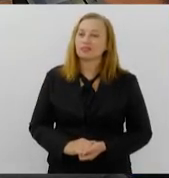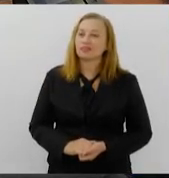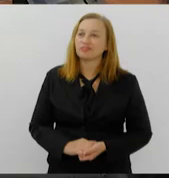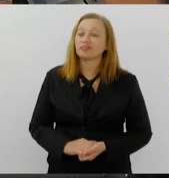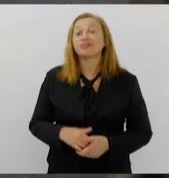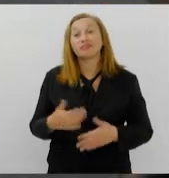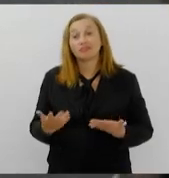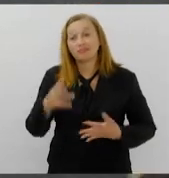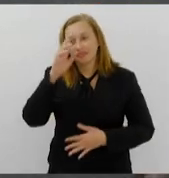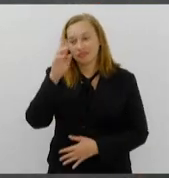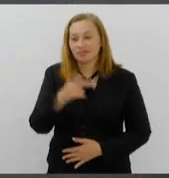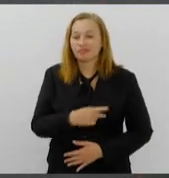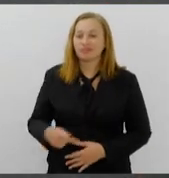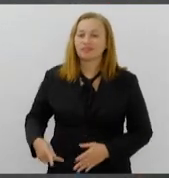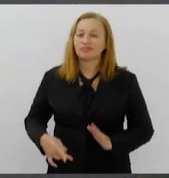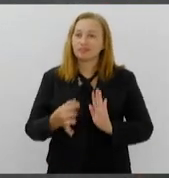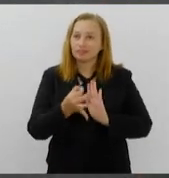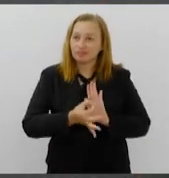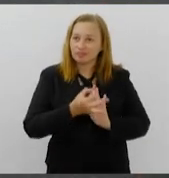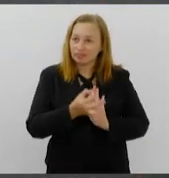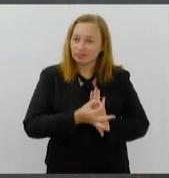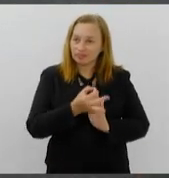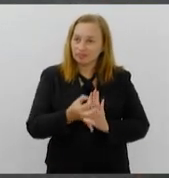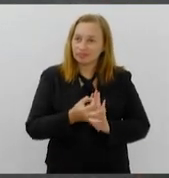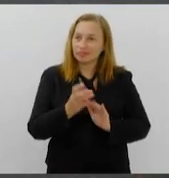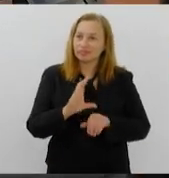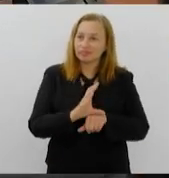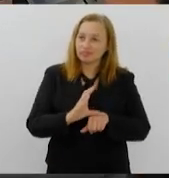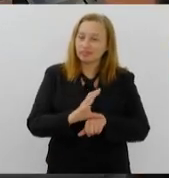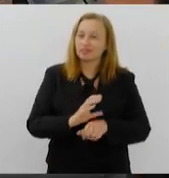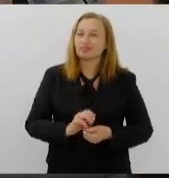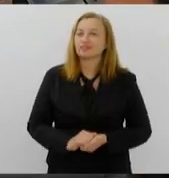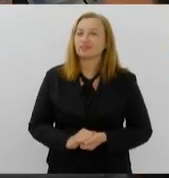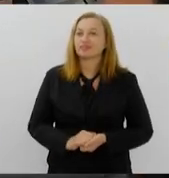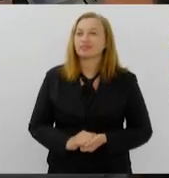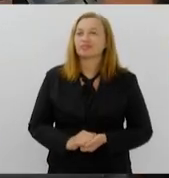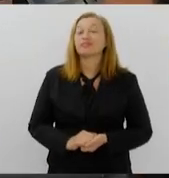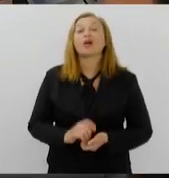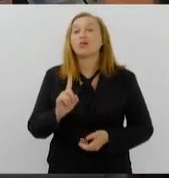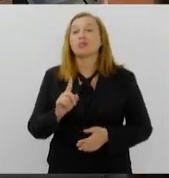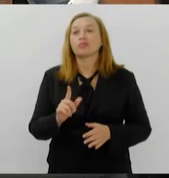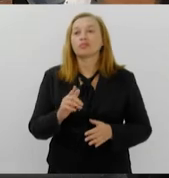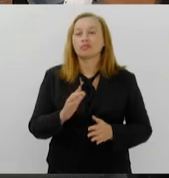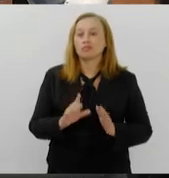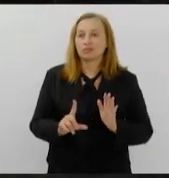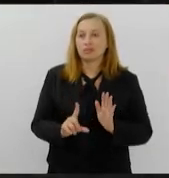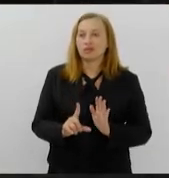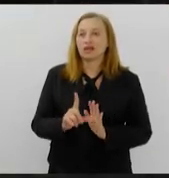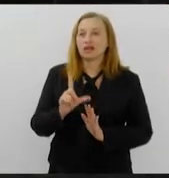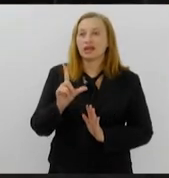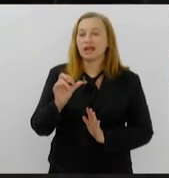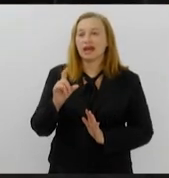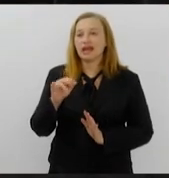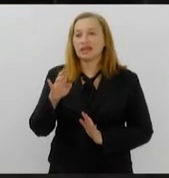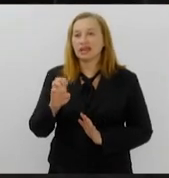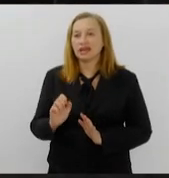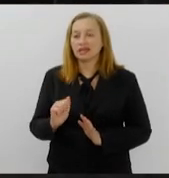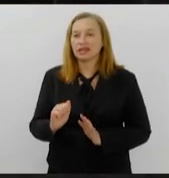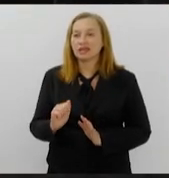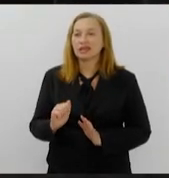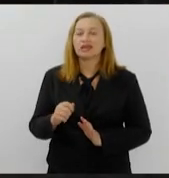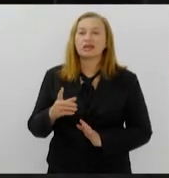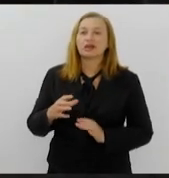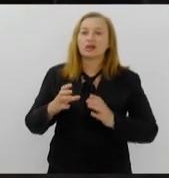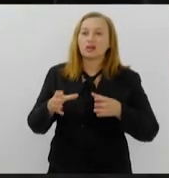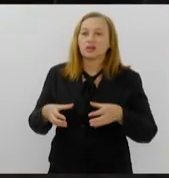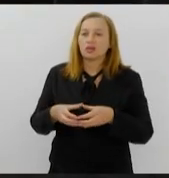Então, presidente, o parecer é pela constitucionalidade. Não, pela legalidade. Pela Comissão de Cultura, deputada